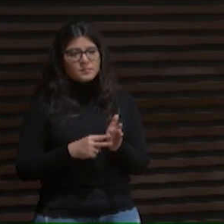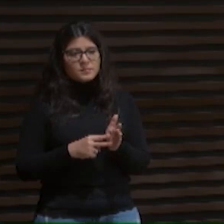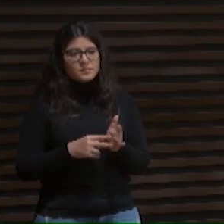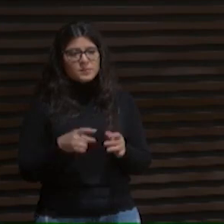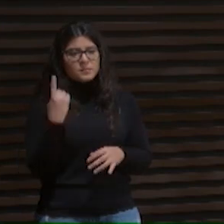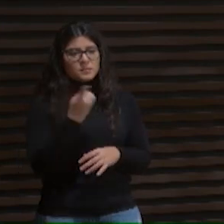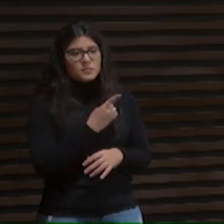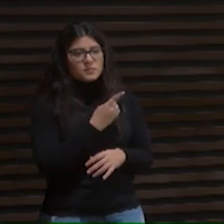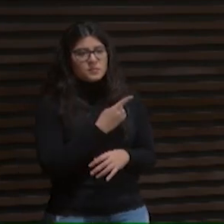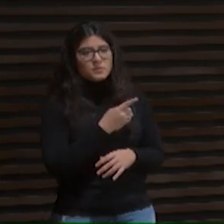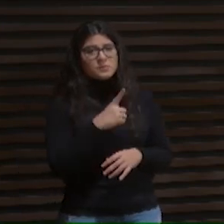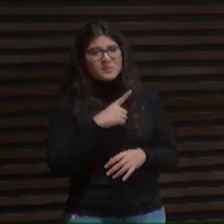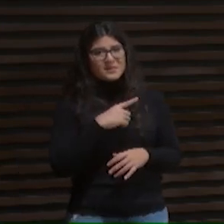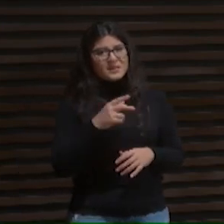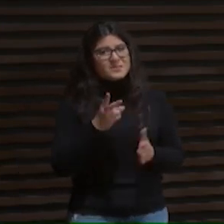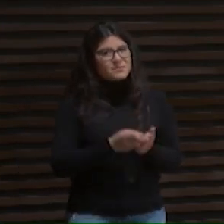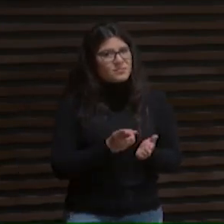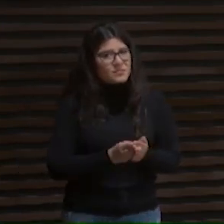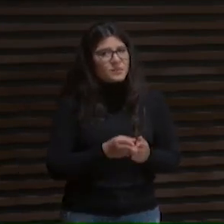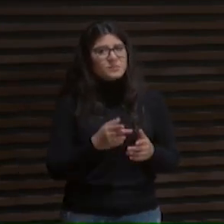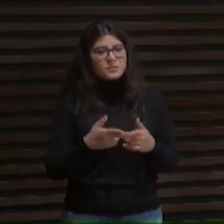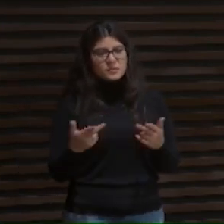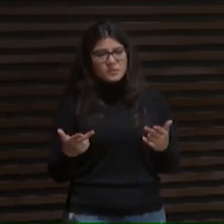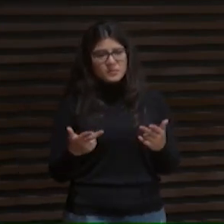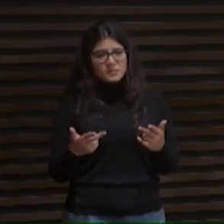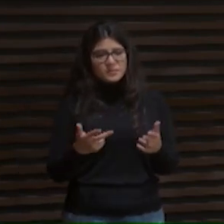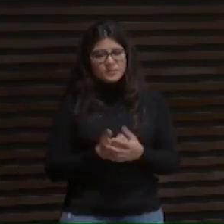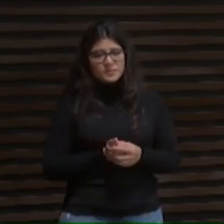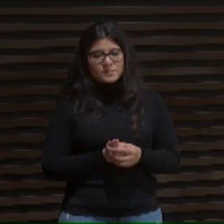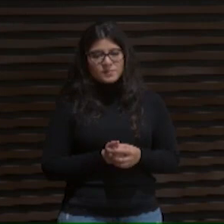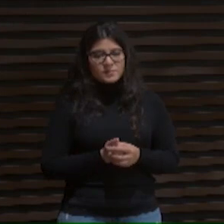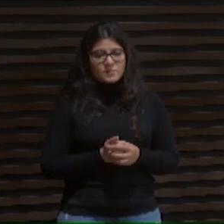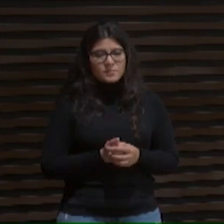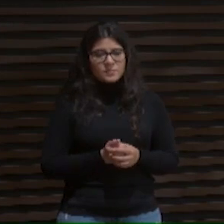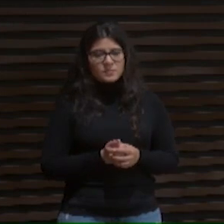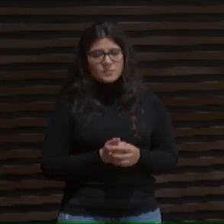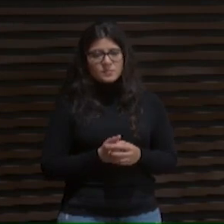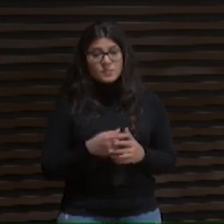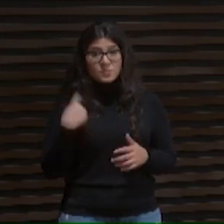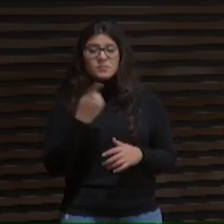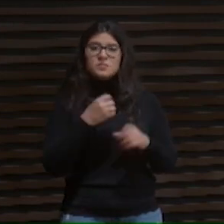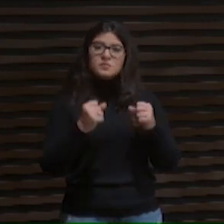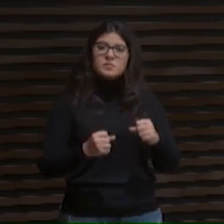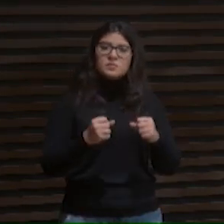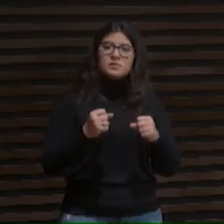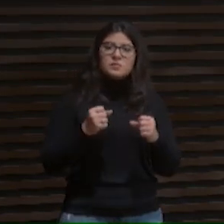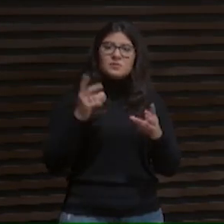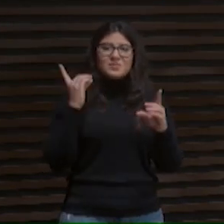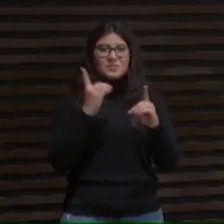nós vamos passar por essas coisas. Quem sabe nós podemos ter um encontro com Cristo e passar uma